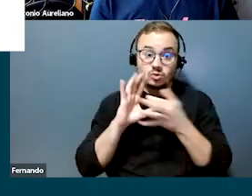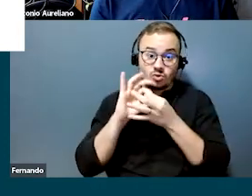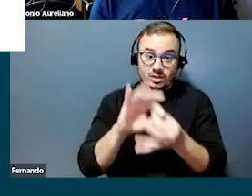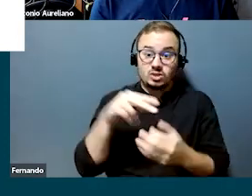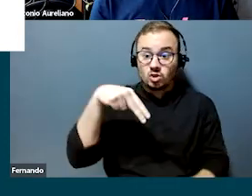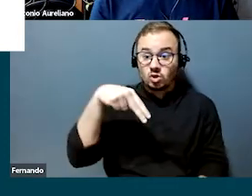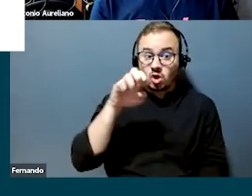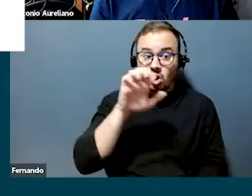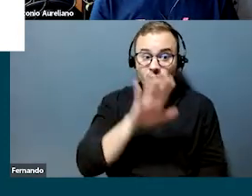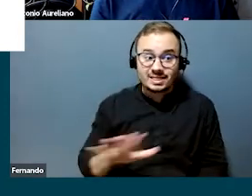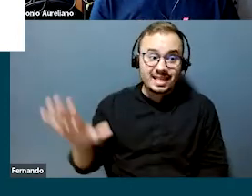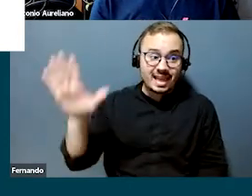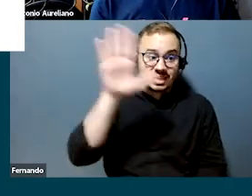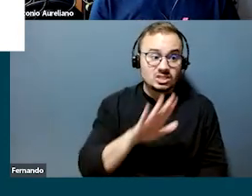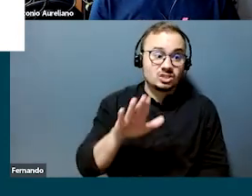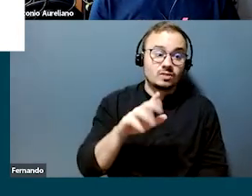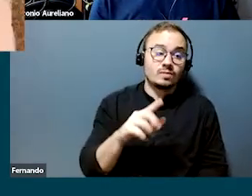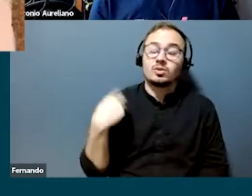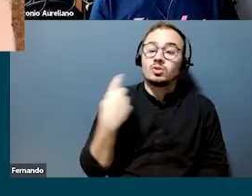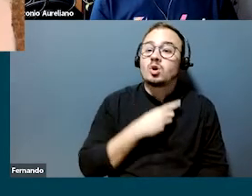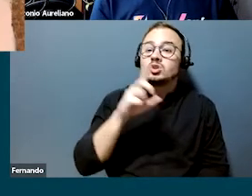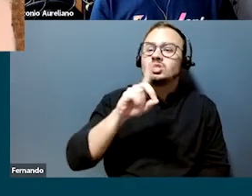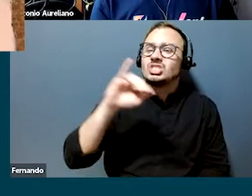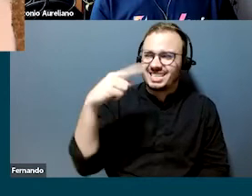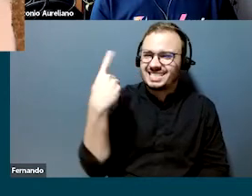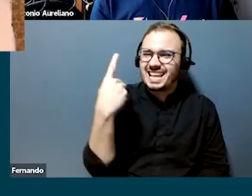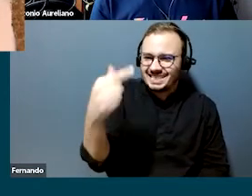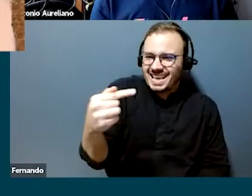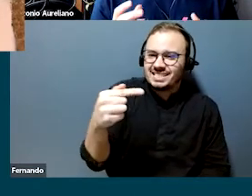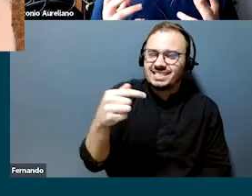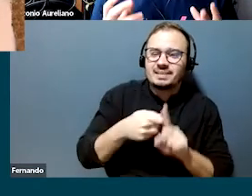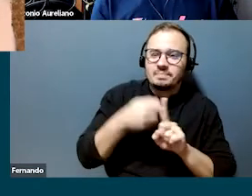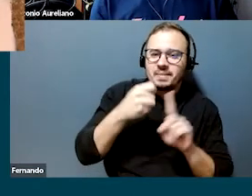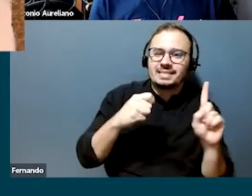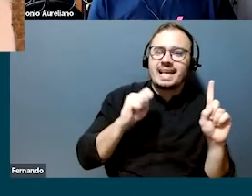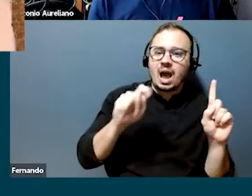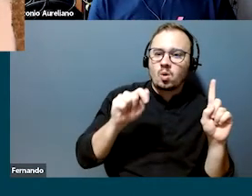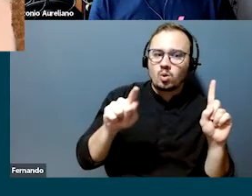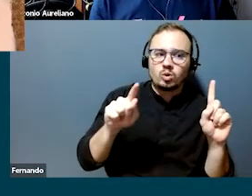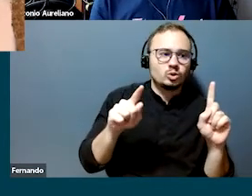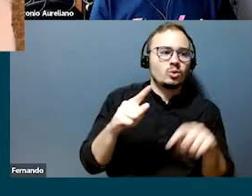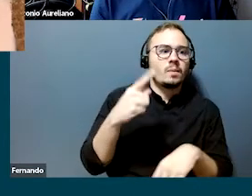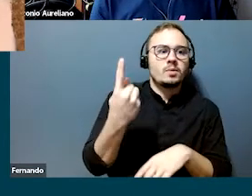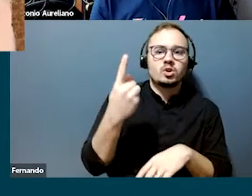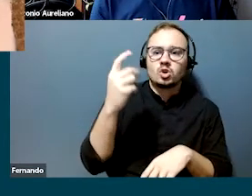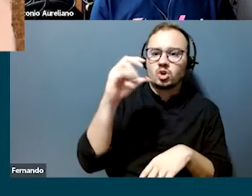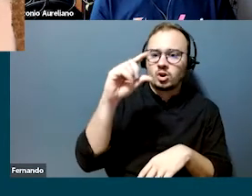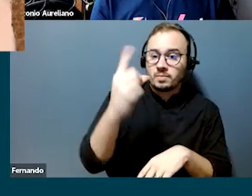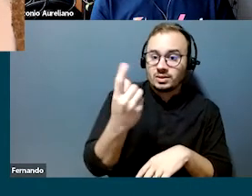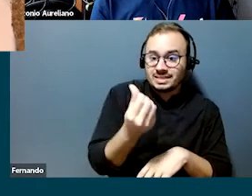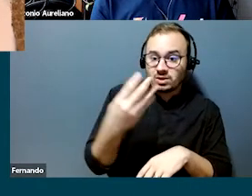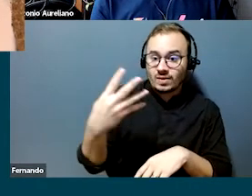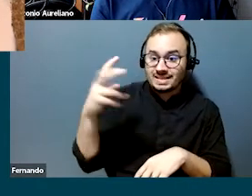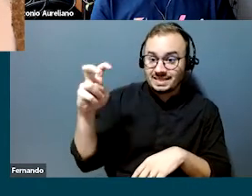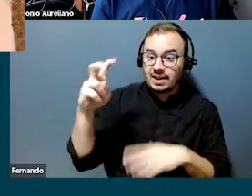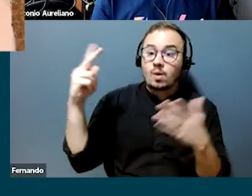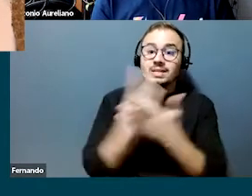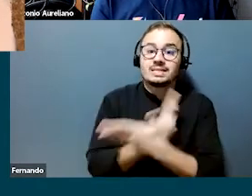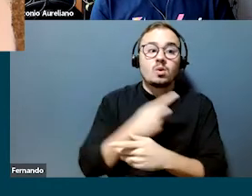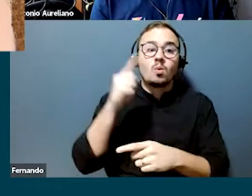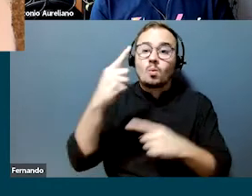nosso contexto do Nordeste, a gente, no dia 17 de agosto de 1645, a gente teve uma batalha importante